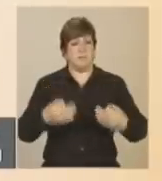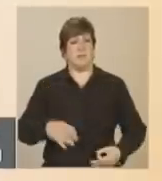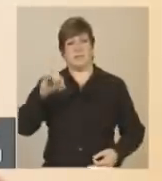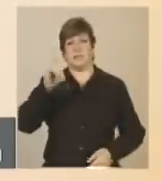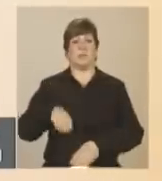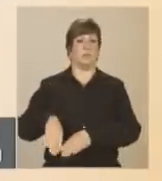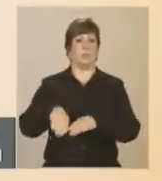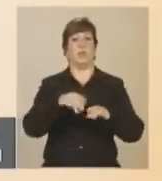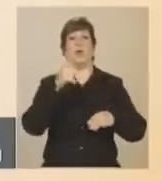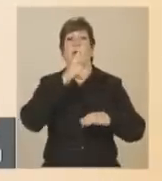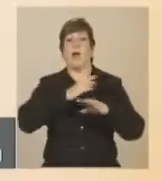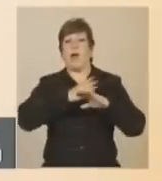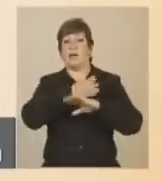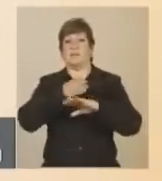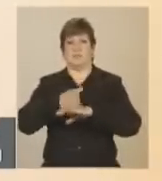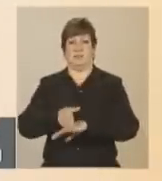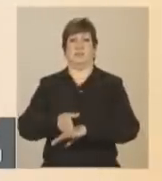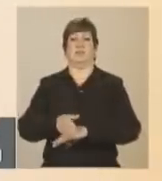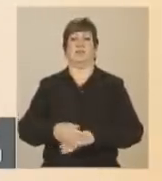de acesso